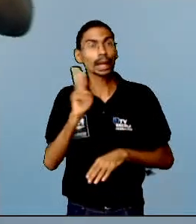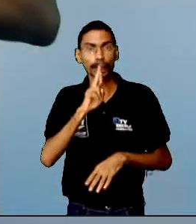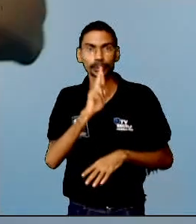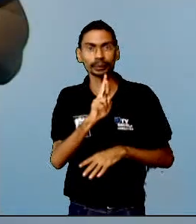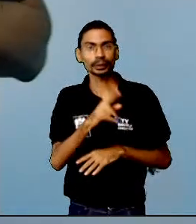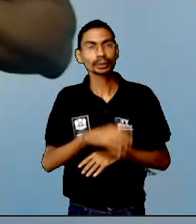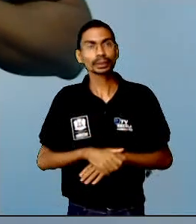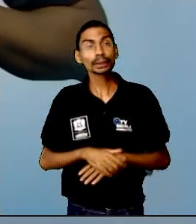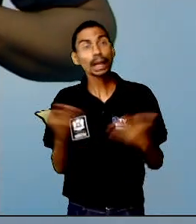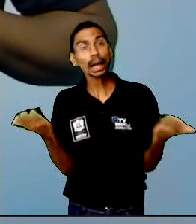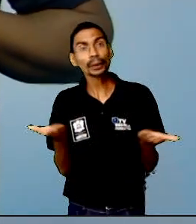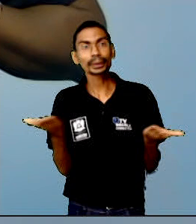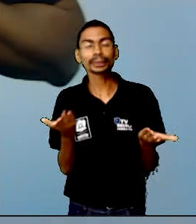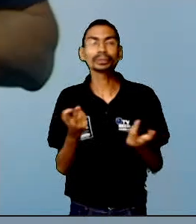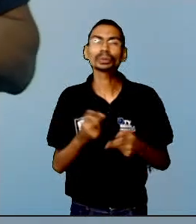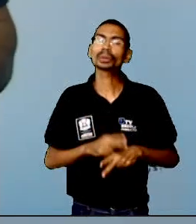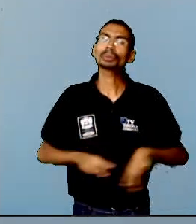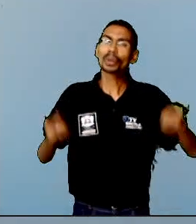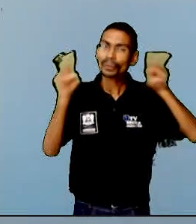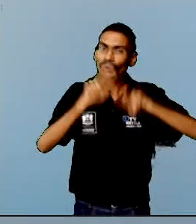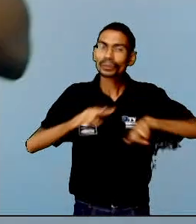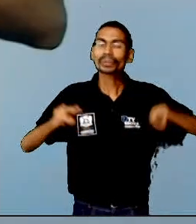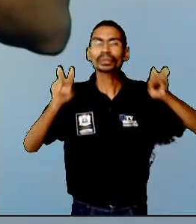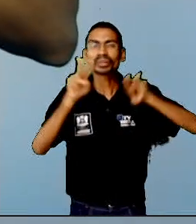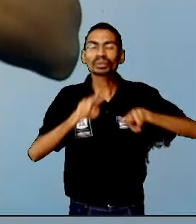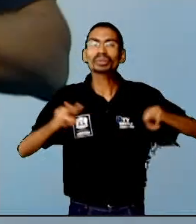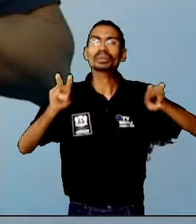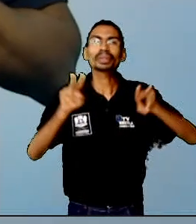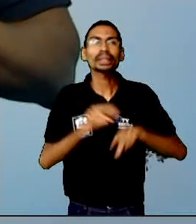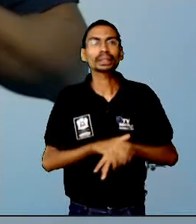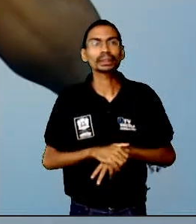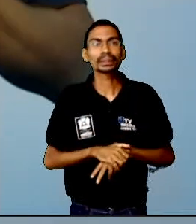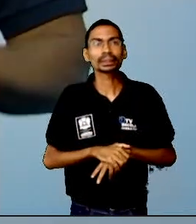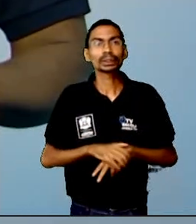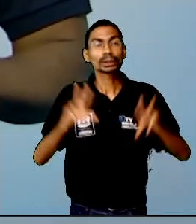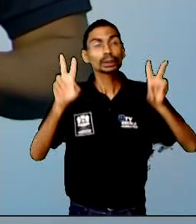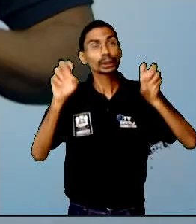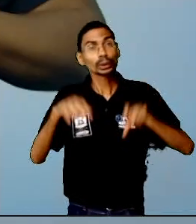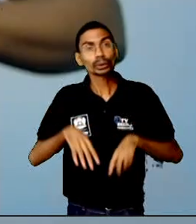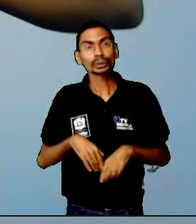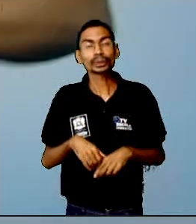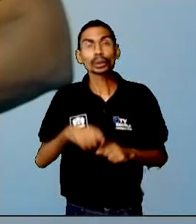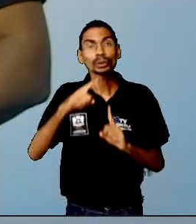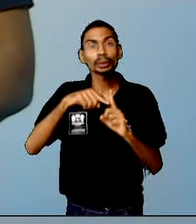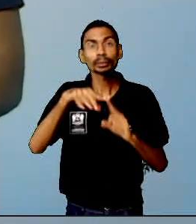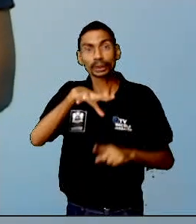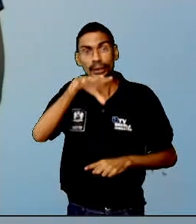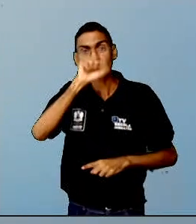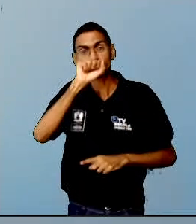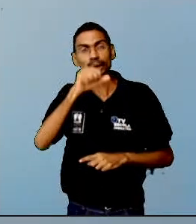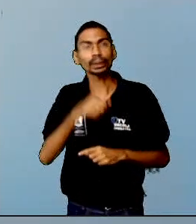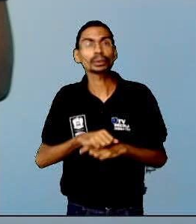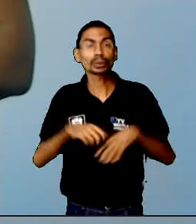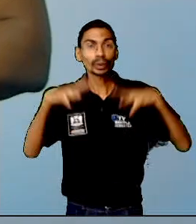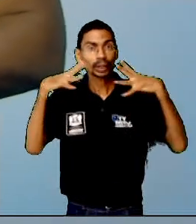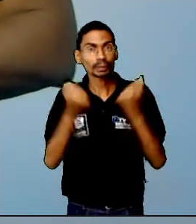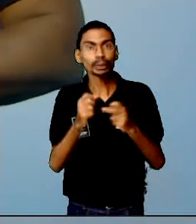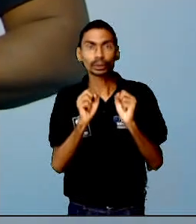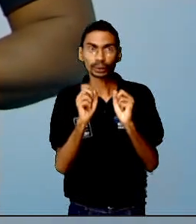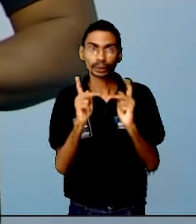Agora vamos destacar sobre a questão dos tipos de respiração dos animais,